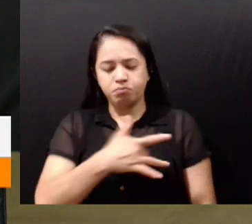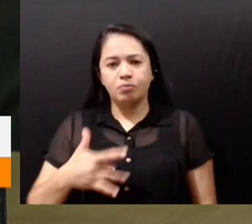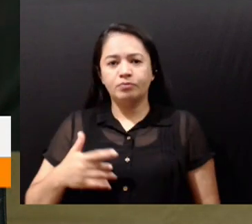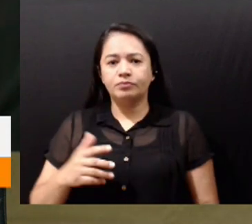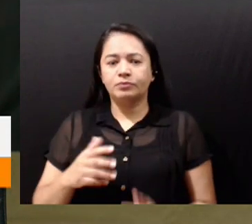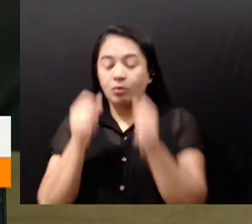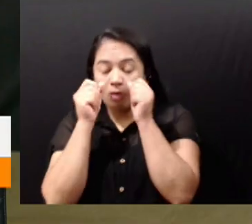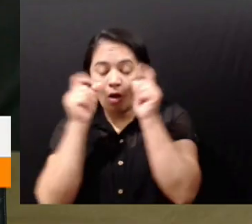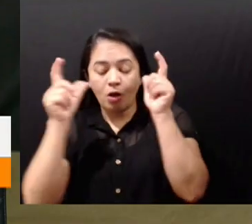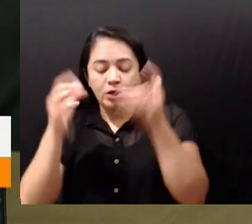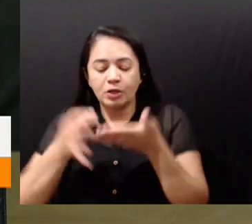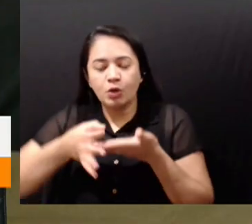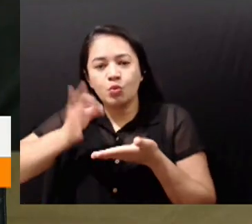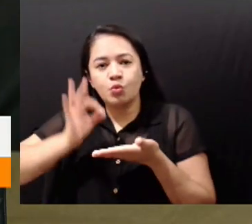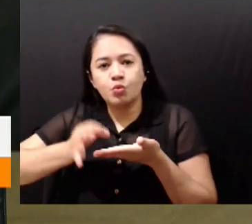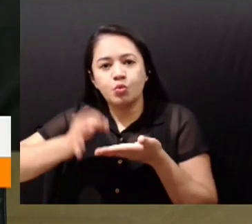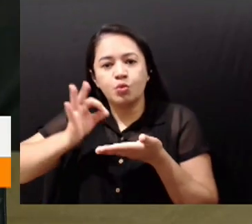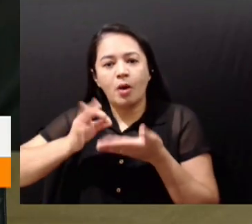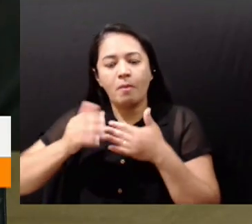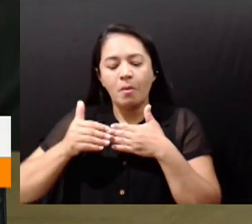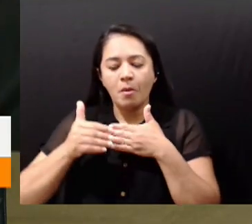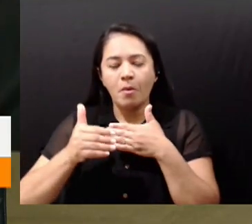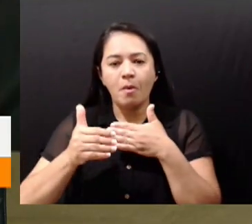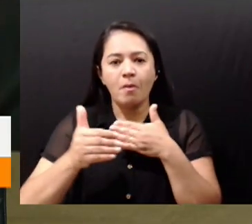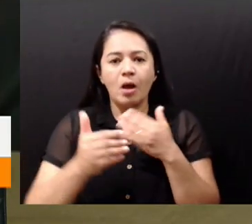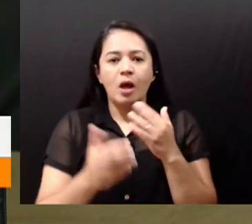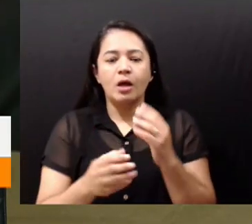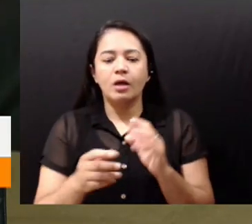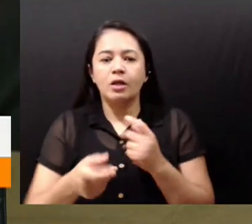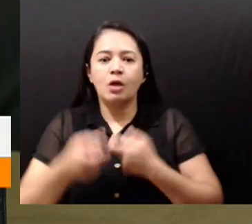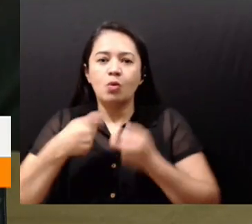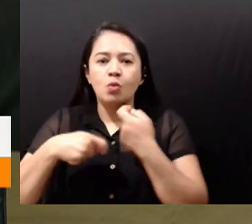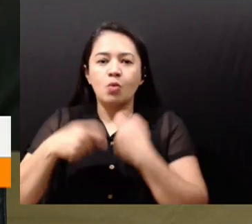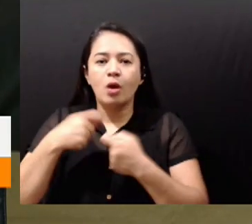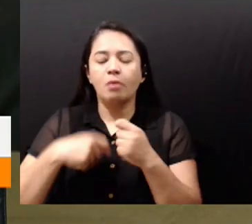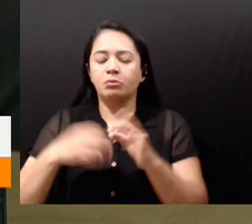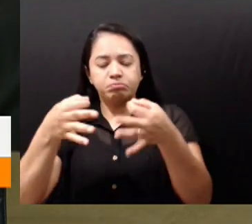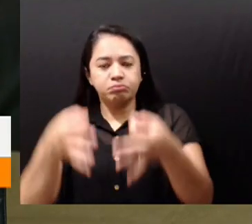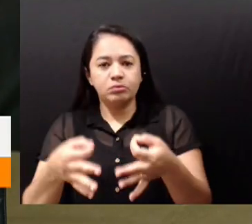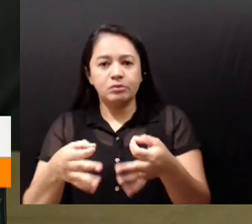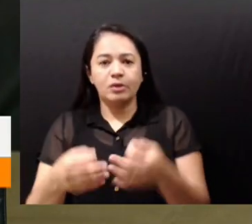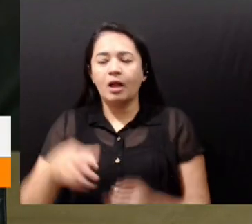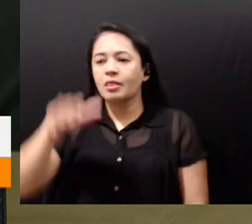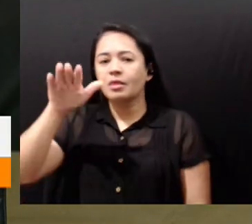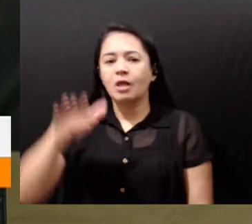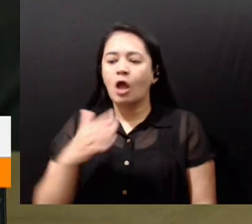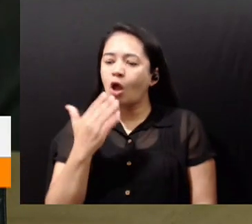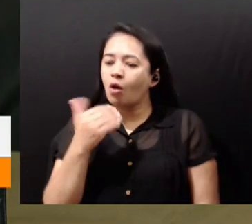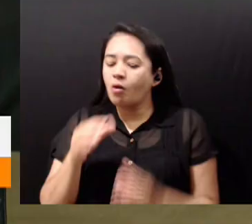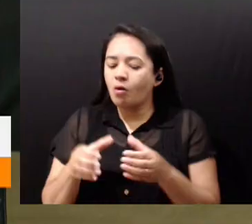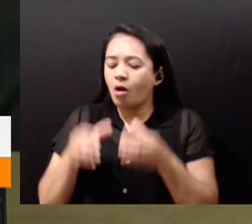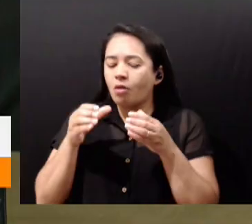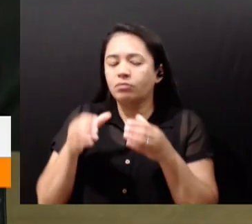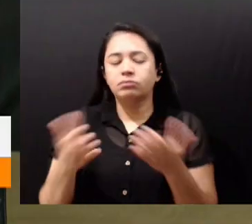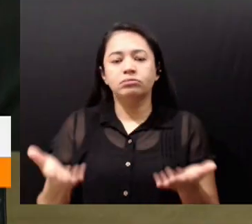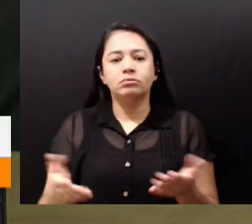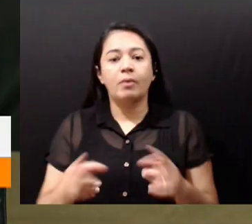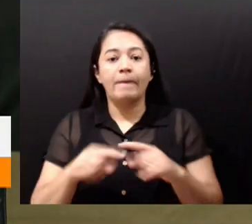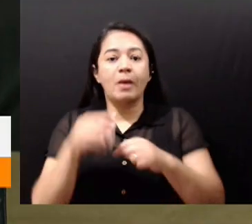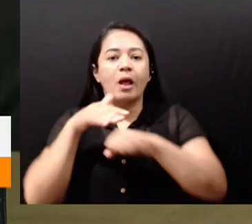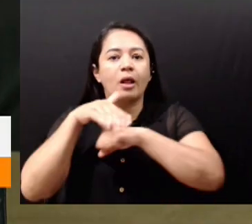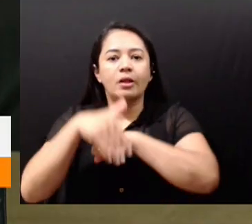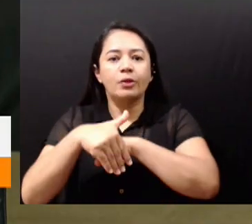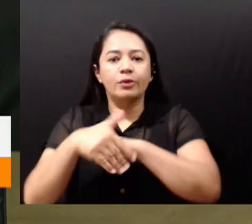da manhã, depois faz um almoço legal, aí à tarde come um lanchinho, né? E à noite toma